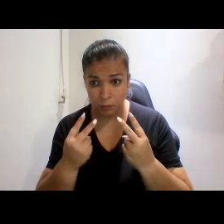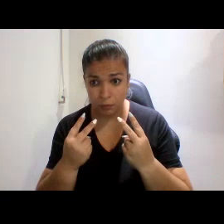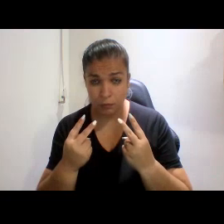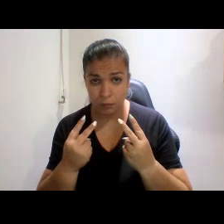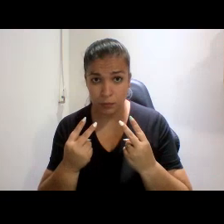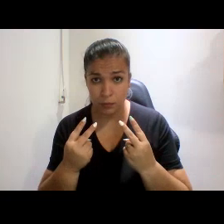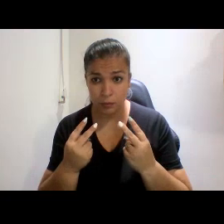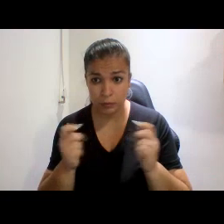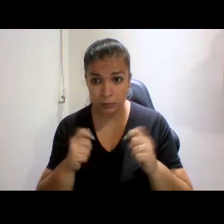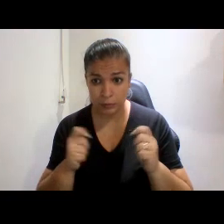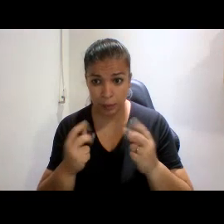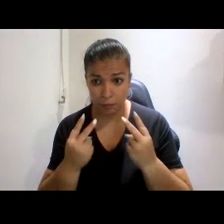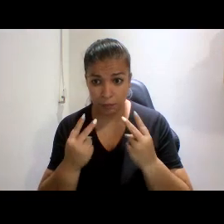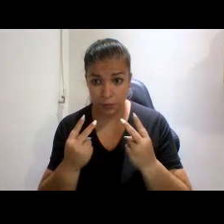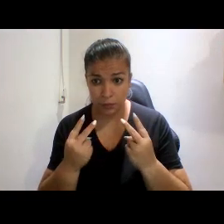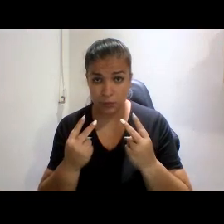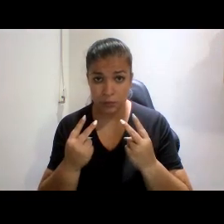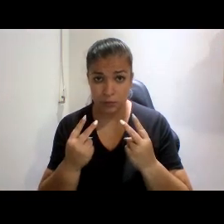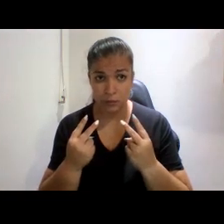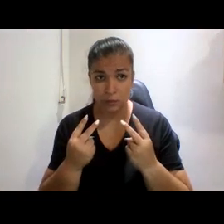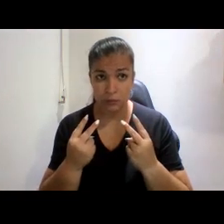Dá para ver, Paulo?